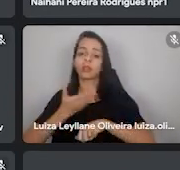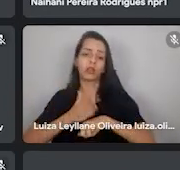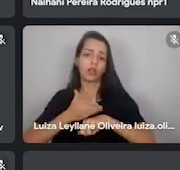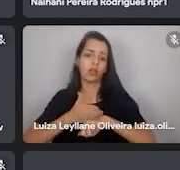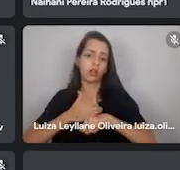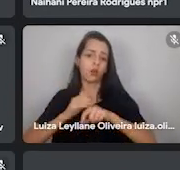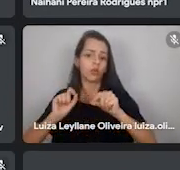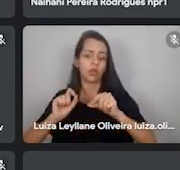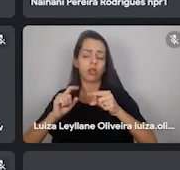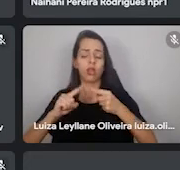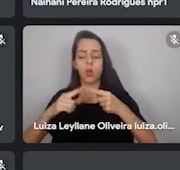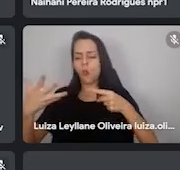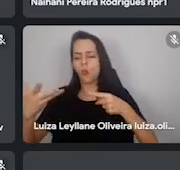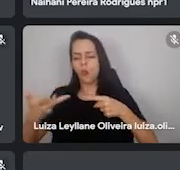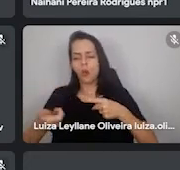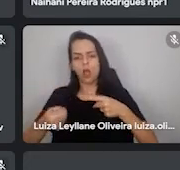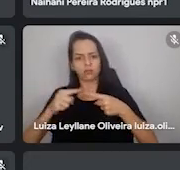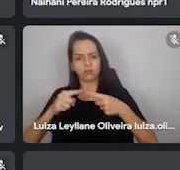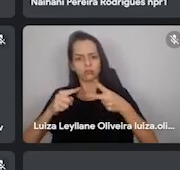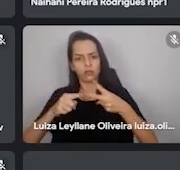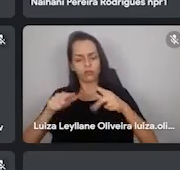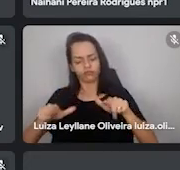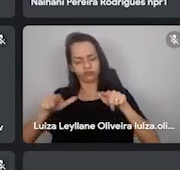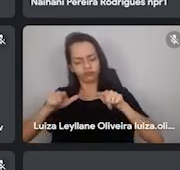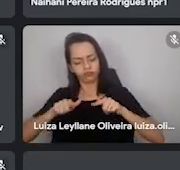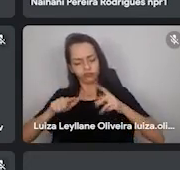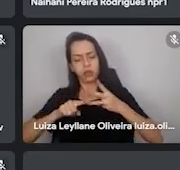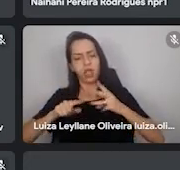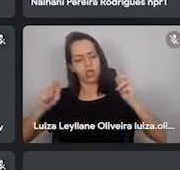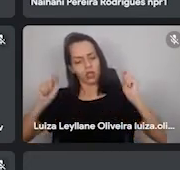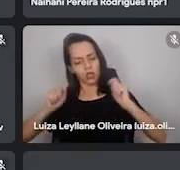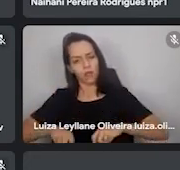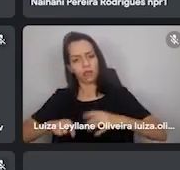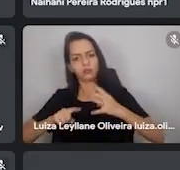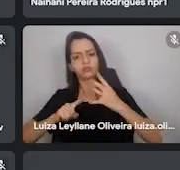Qualificado, habilitado, capacitado e